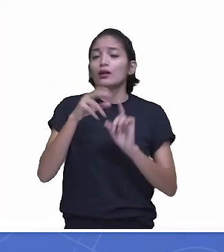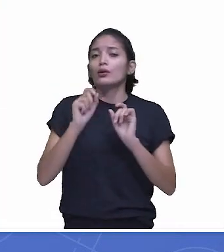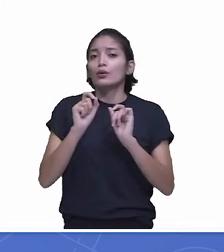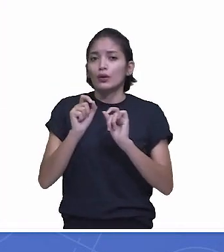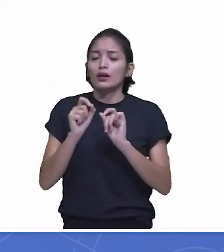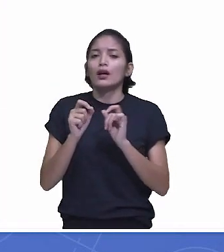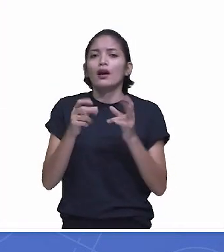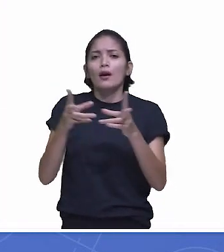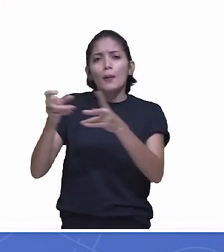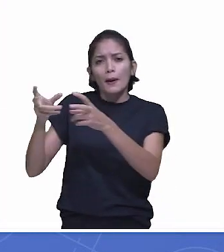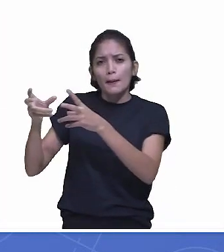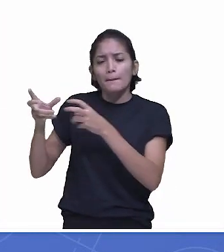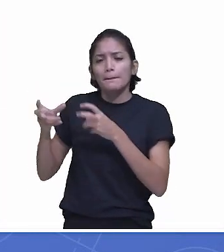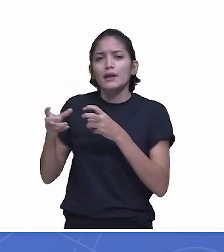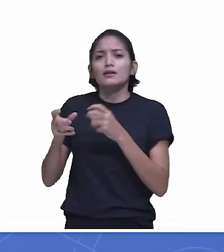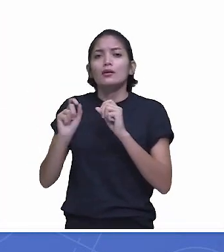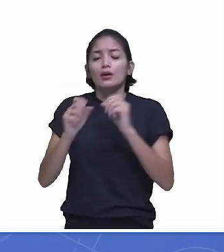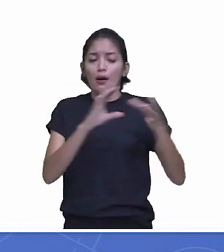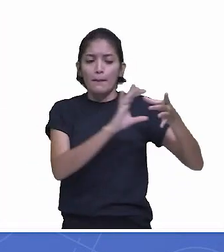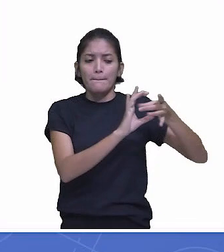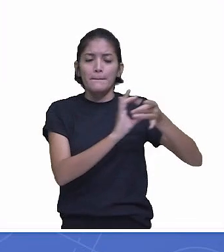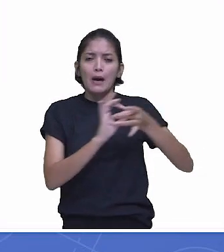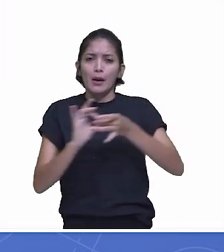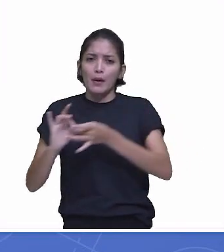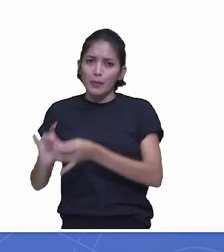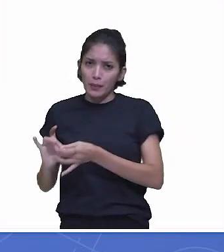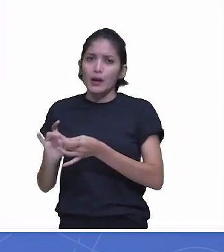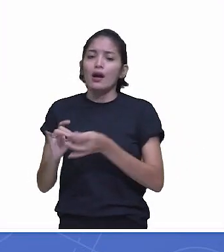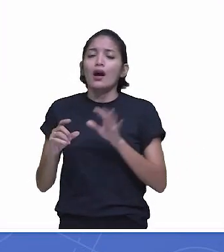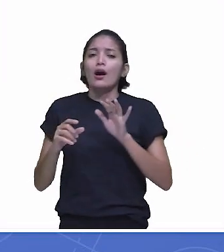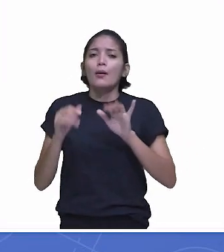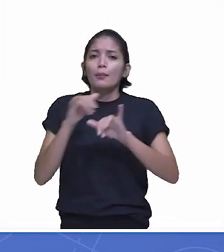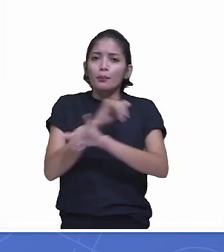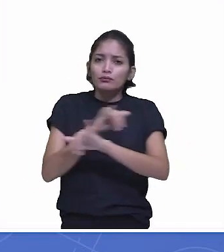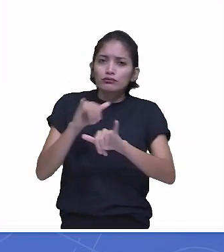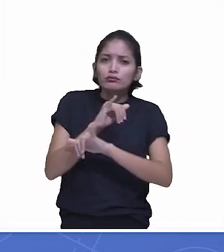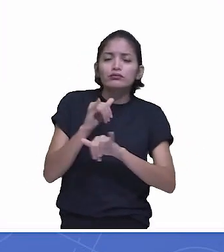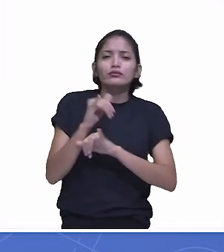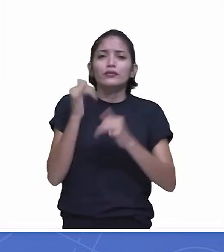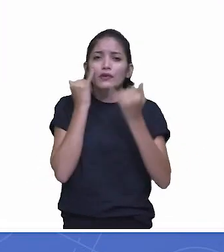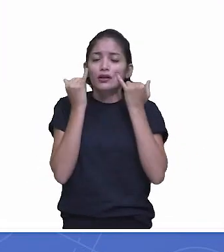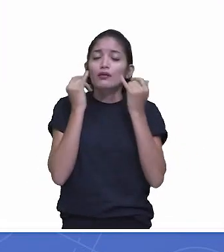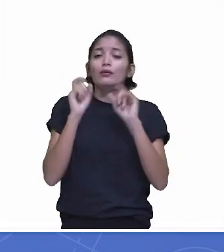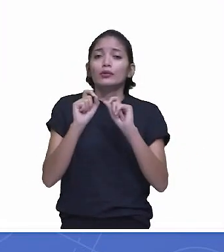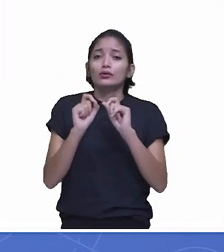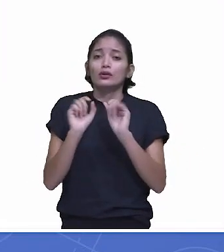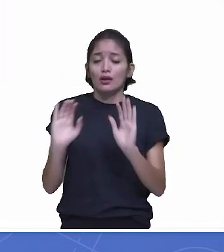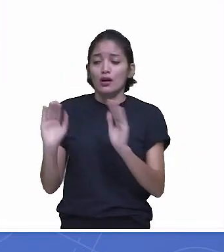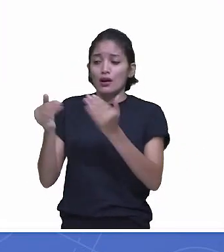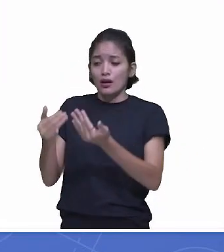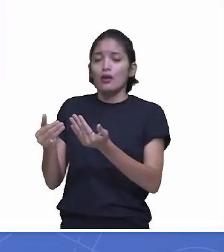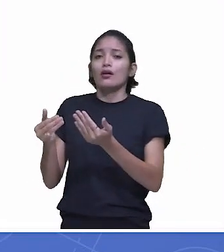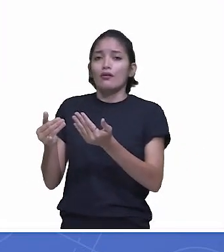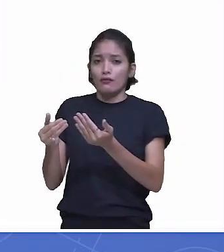referencial, que vai observar, que vai dar ênfase ao contexto, transmitindo informações de maneira objetiva e